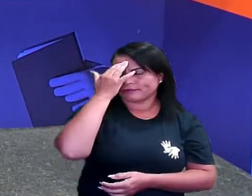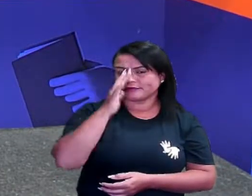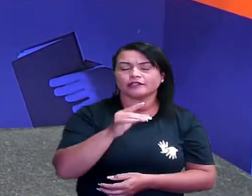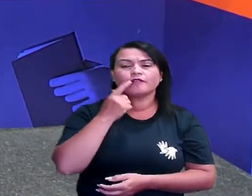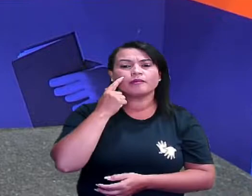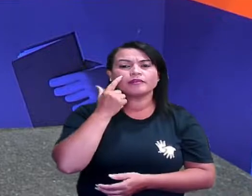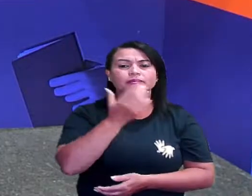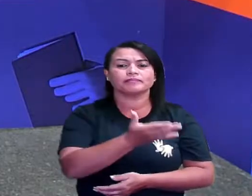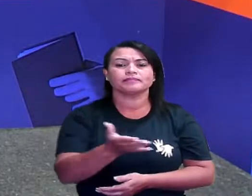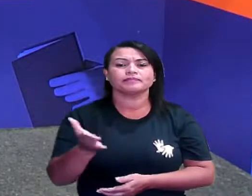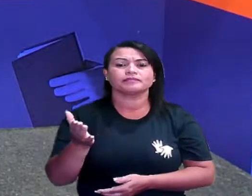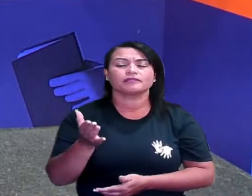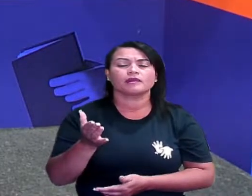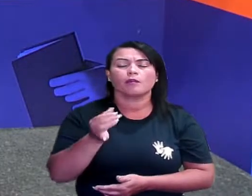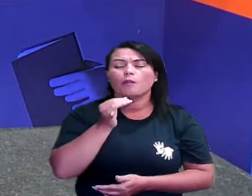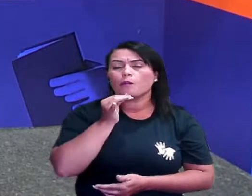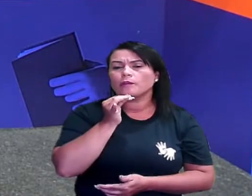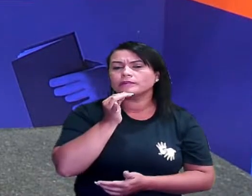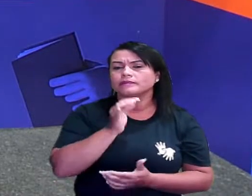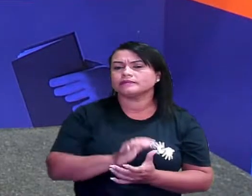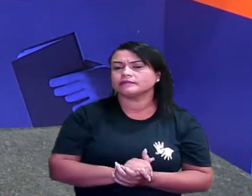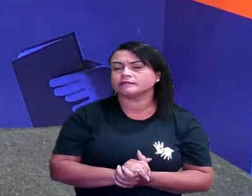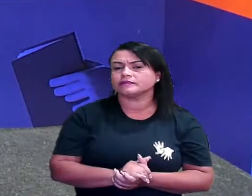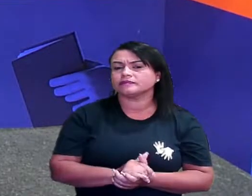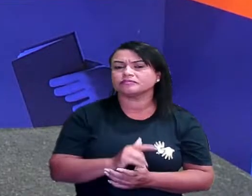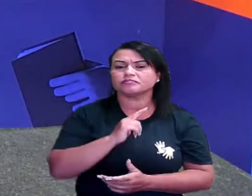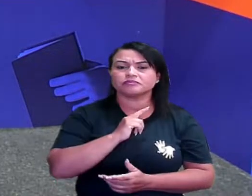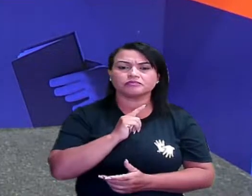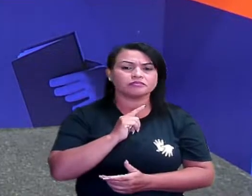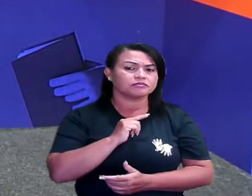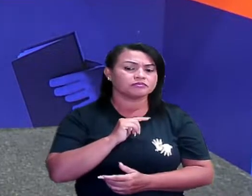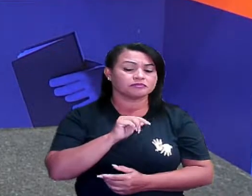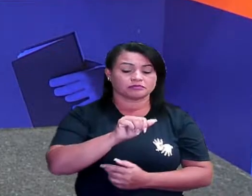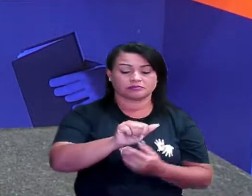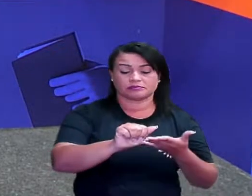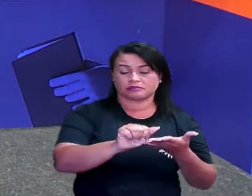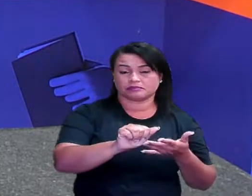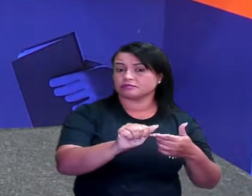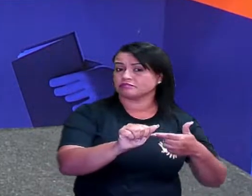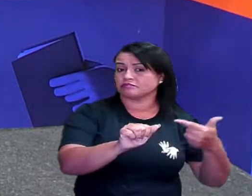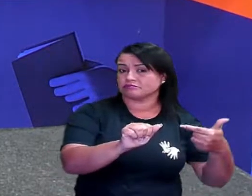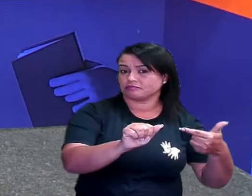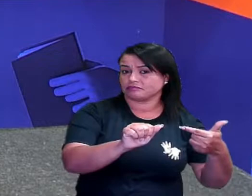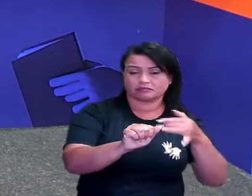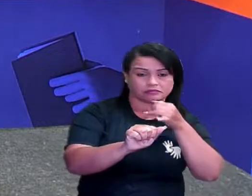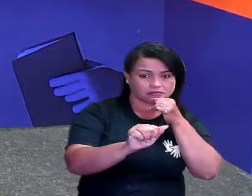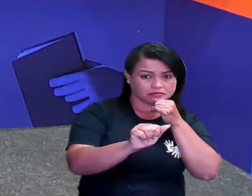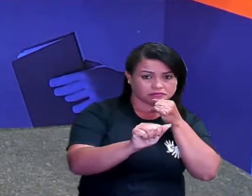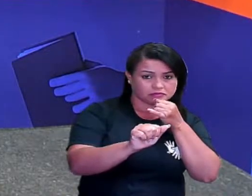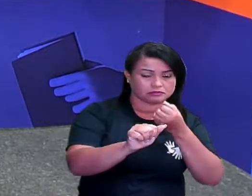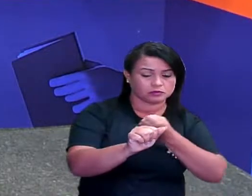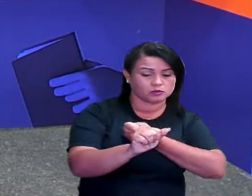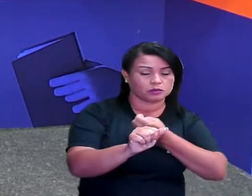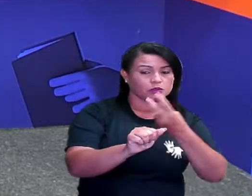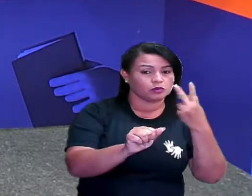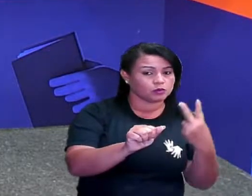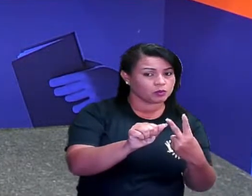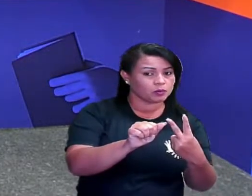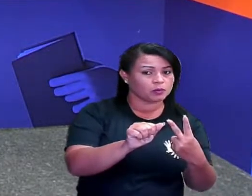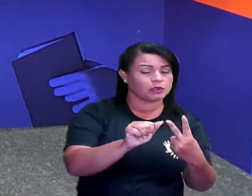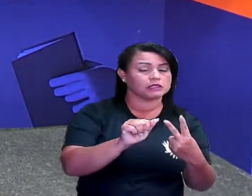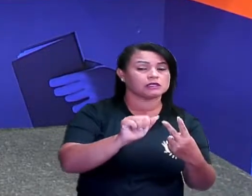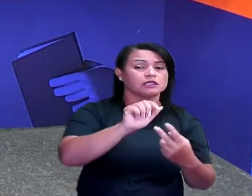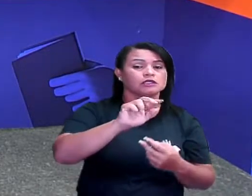seguinte. Vamos supor que aqui eu tenha, na minha letra A, é o número 2, tá? E o meu expoente é